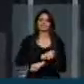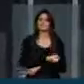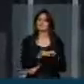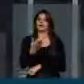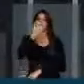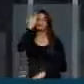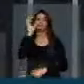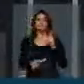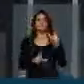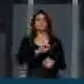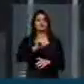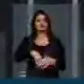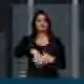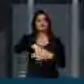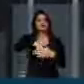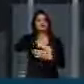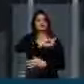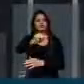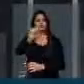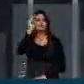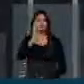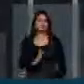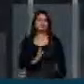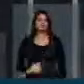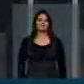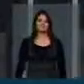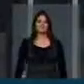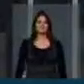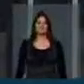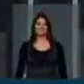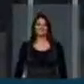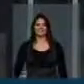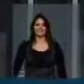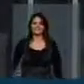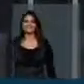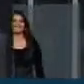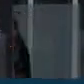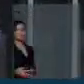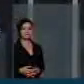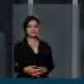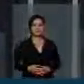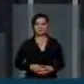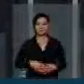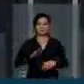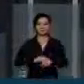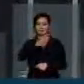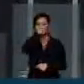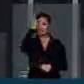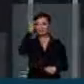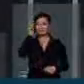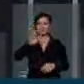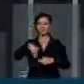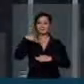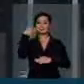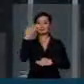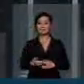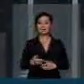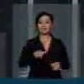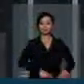no dia do futebol, no dia do Jogo do Brasil, a ter mais gente lá fora do que dentro dos estádios. Essa é a grande surpresa